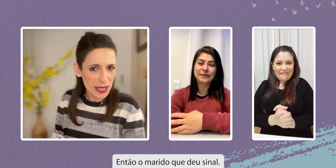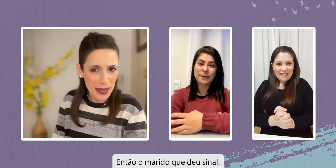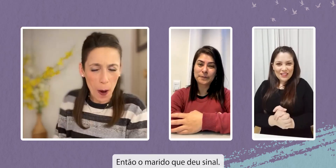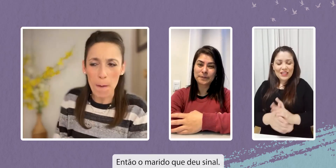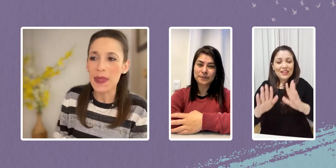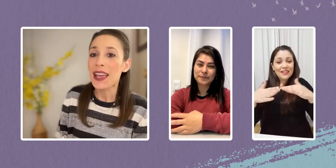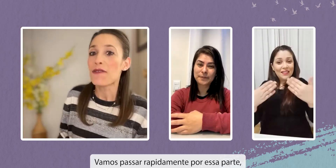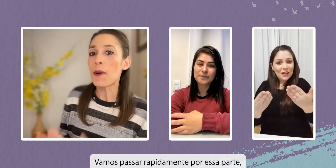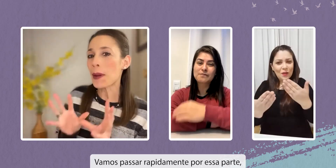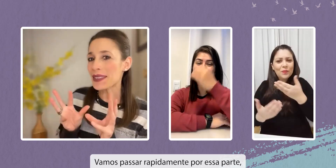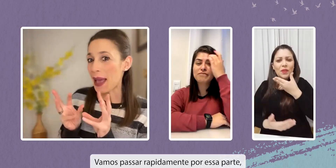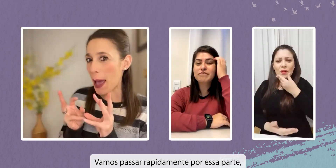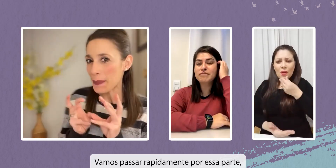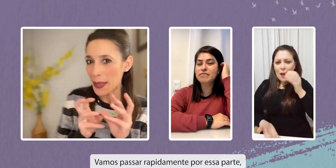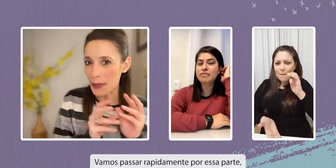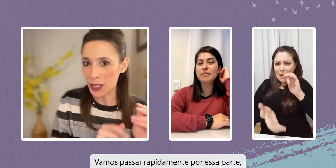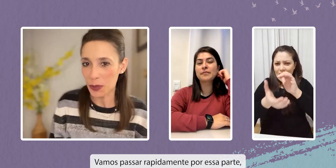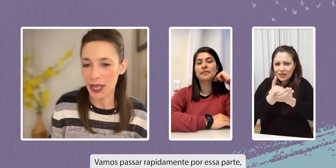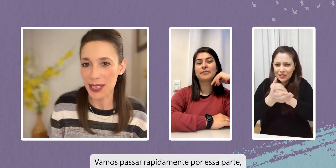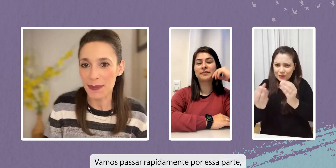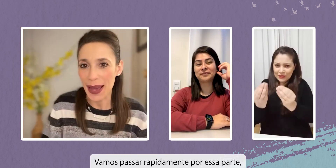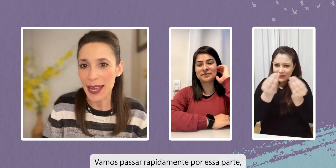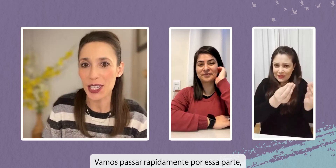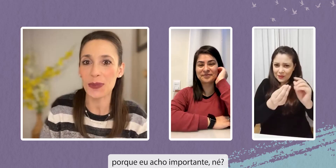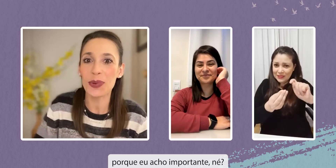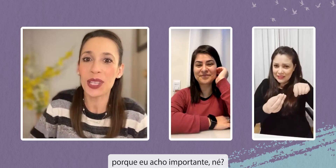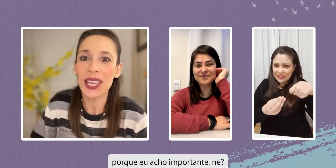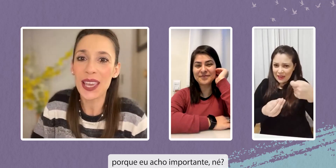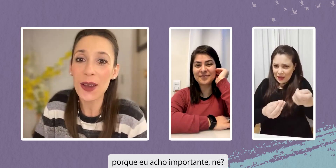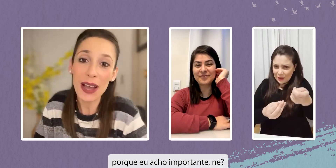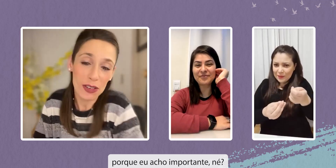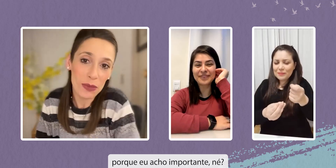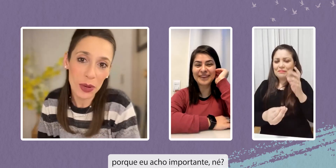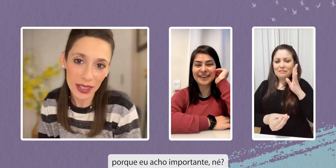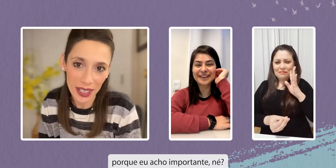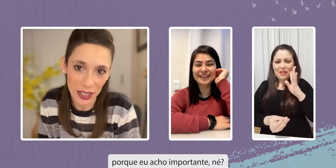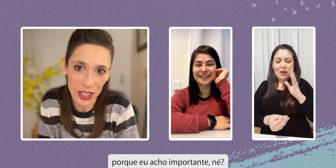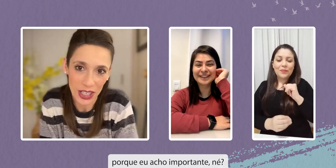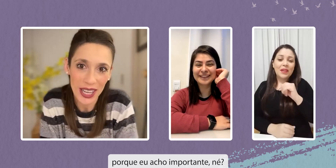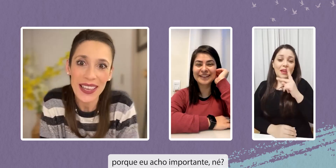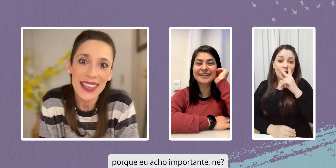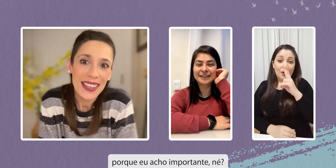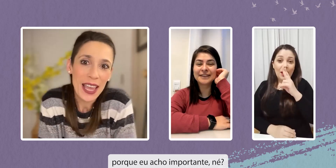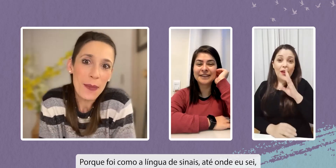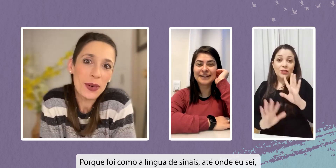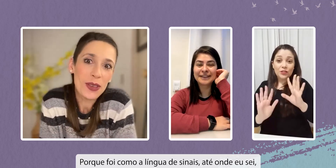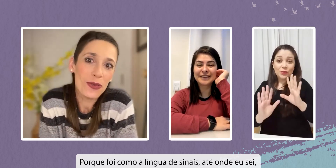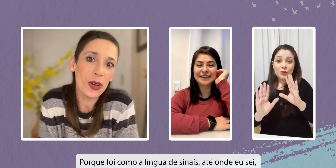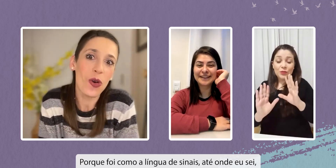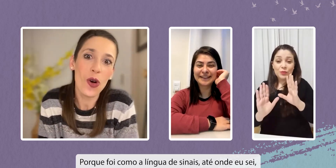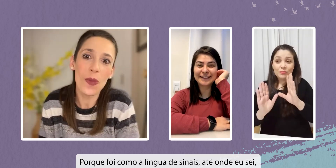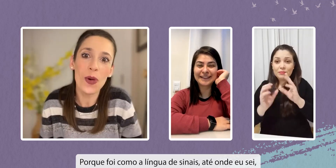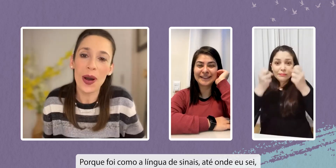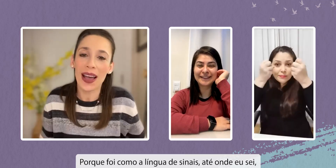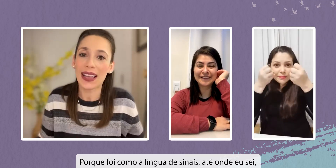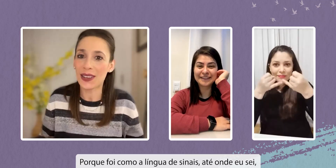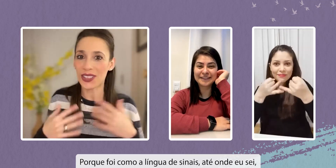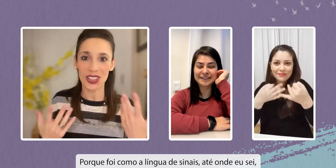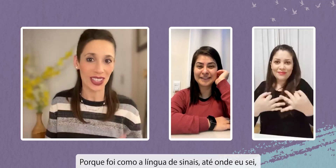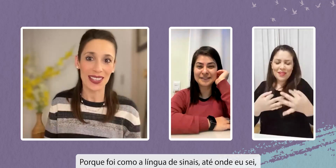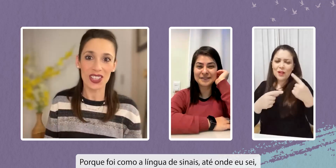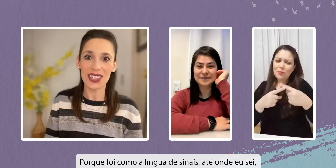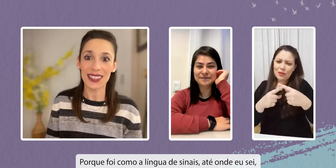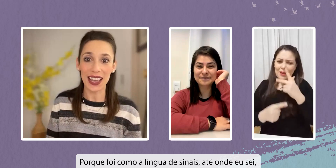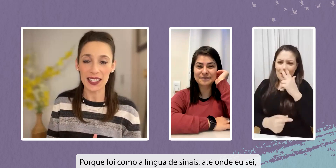que deu o sinal. Vamos passar rapidamente por essa parte, porque eu acho importante, né? Porque foi como a